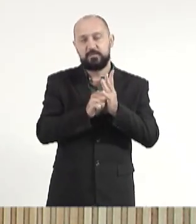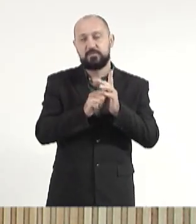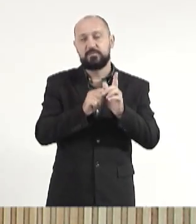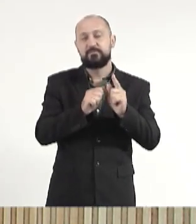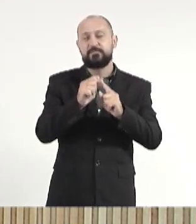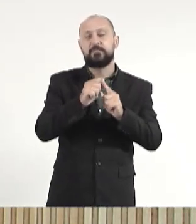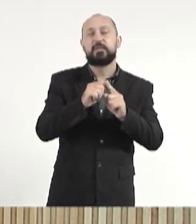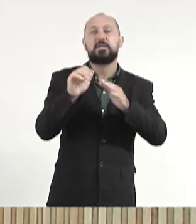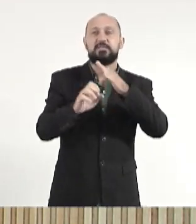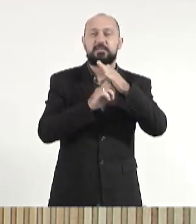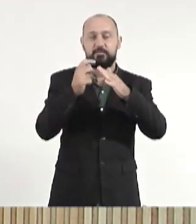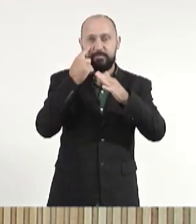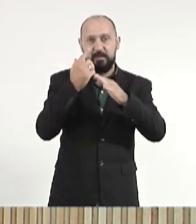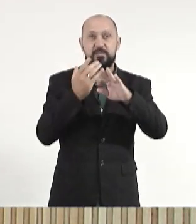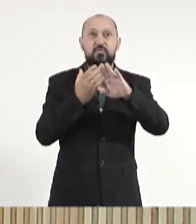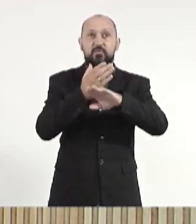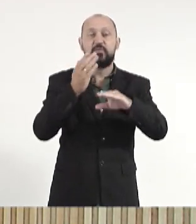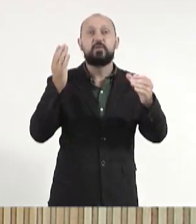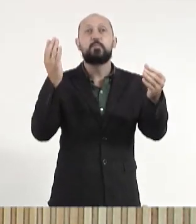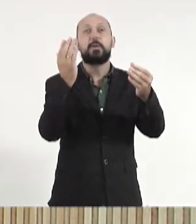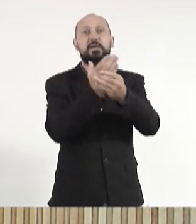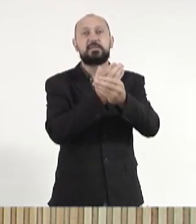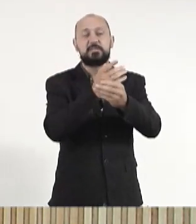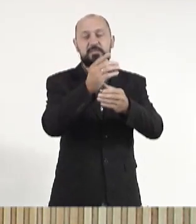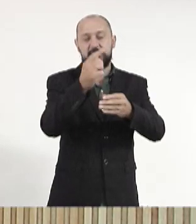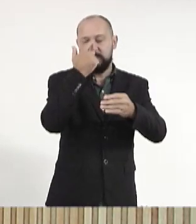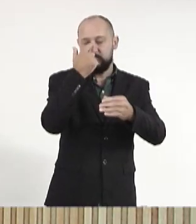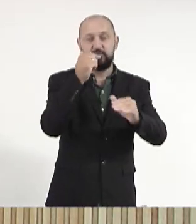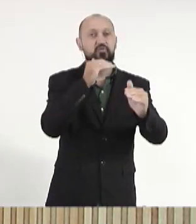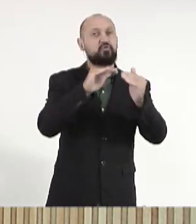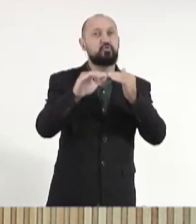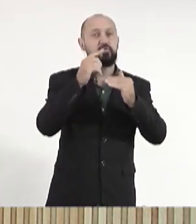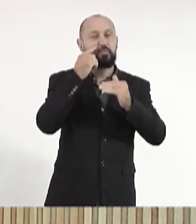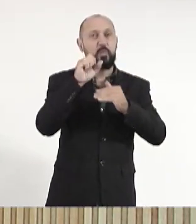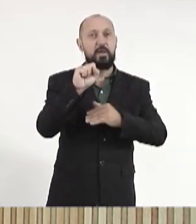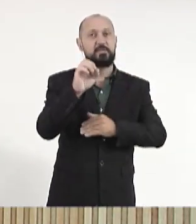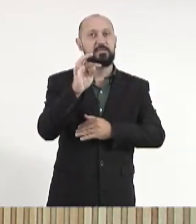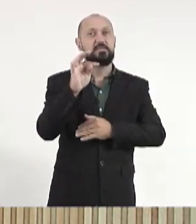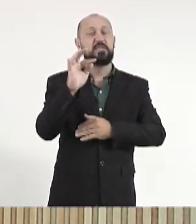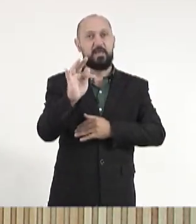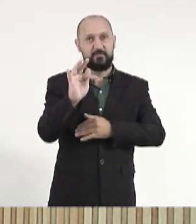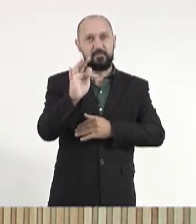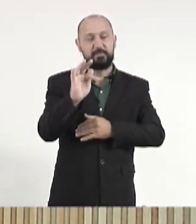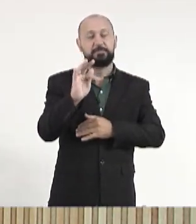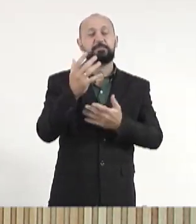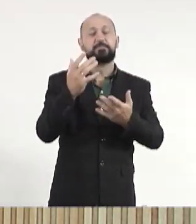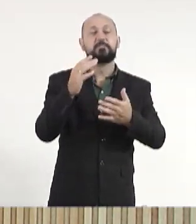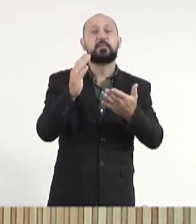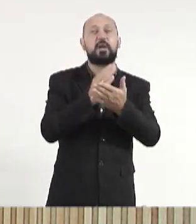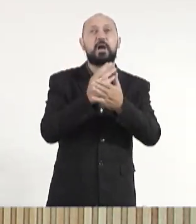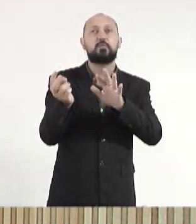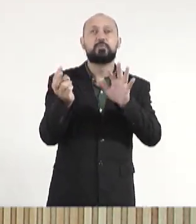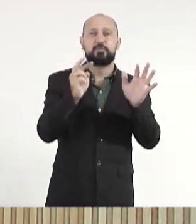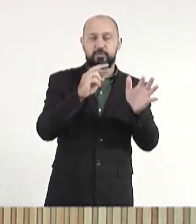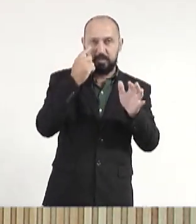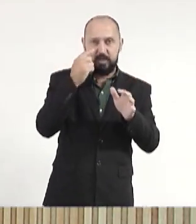a individualidade de cada caso, e já nas primeiras sessões é possível se observar o envolvimento do autista.